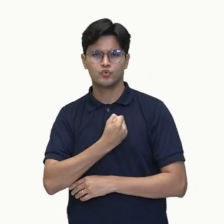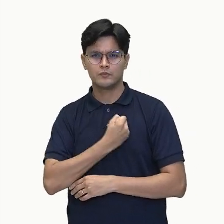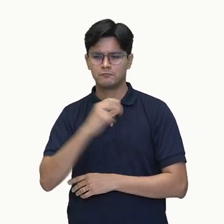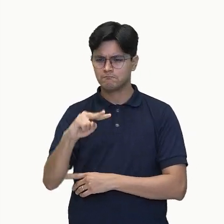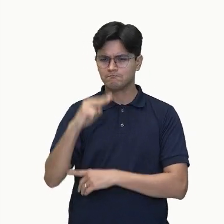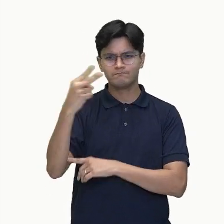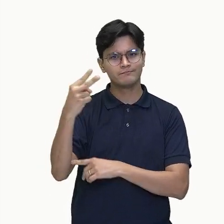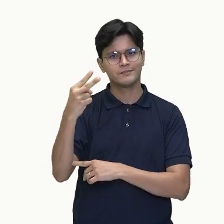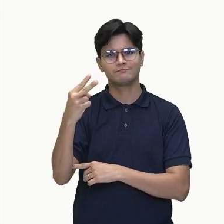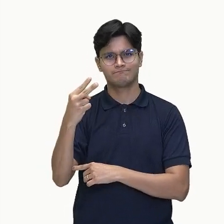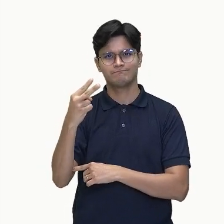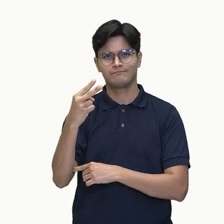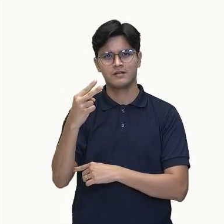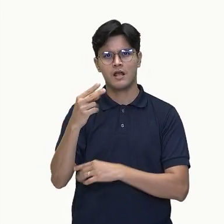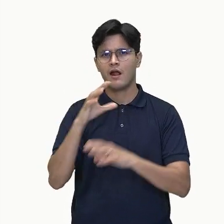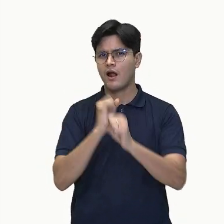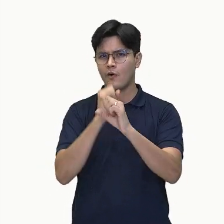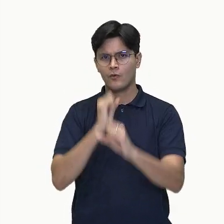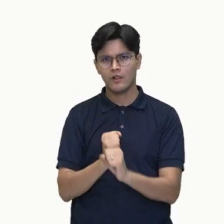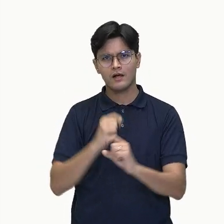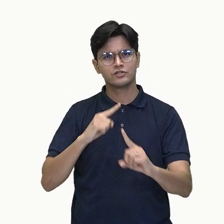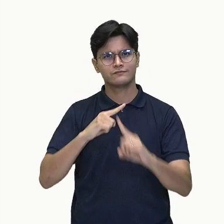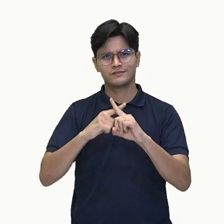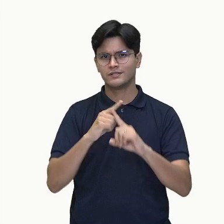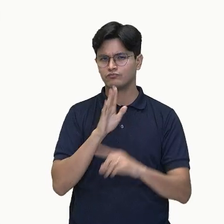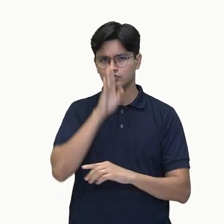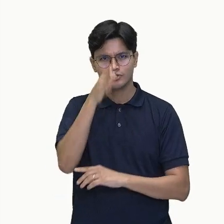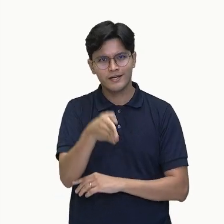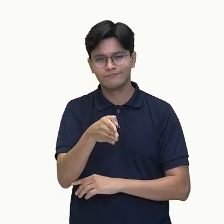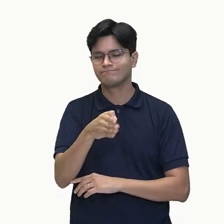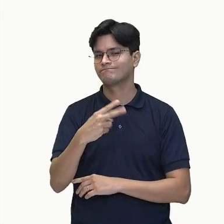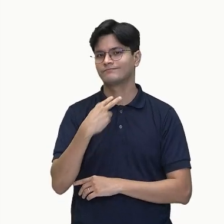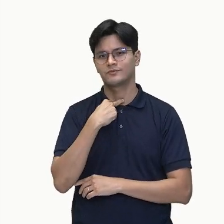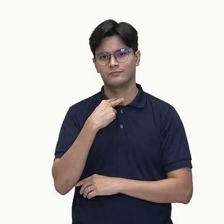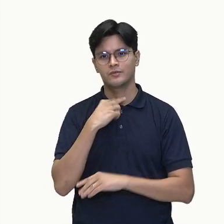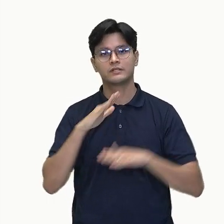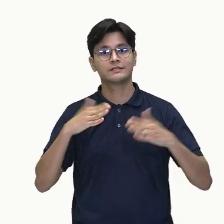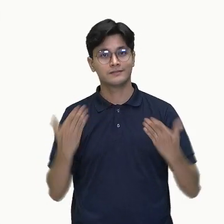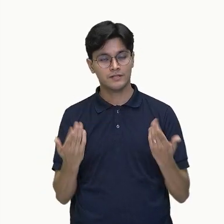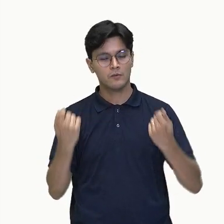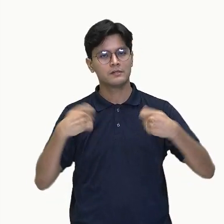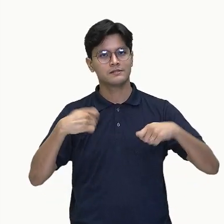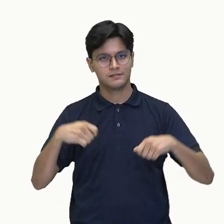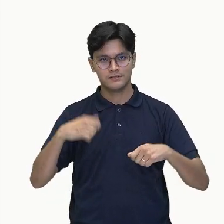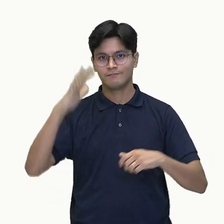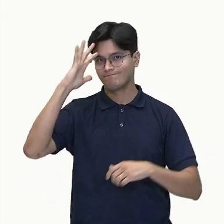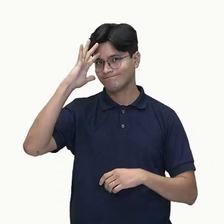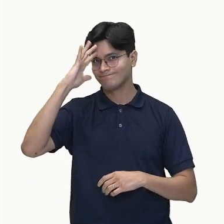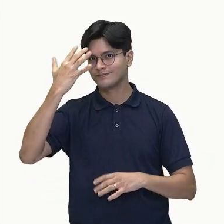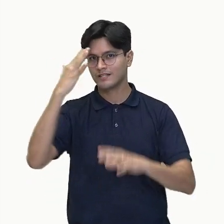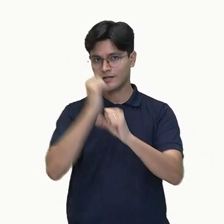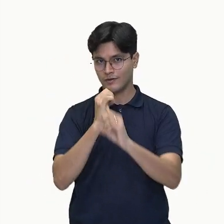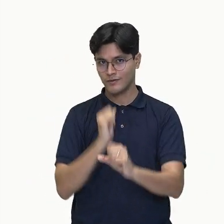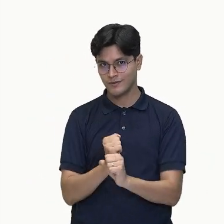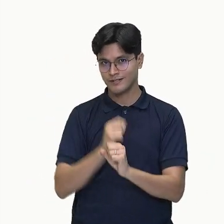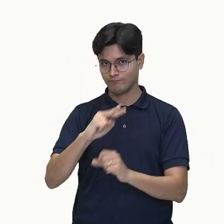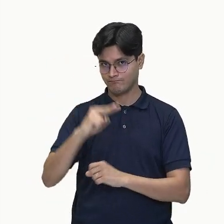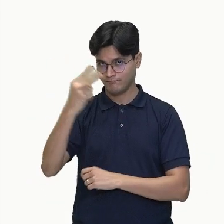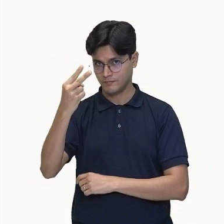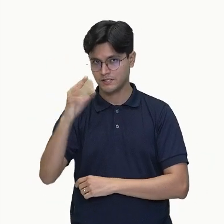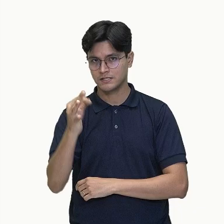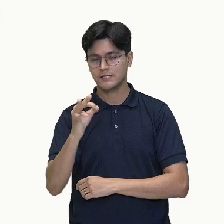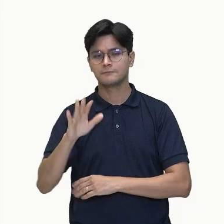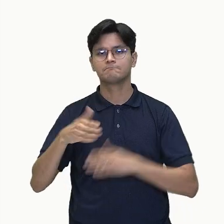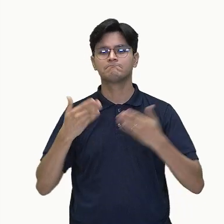é o caso aqui. Então, primeiramente, nós devemos resolver essa potência. Ou seja, a gente vai pegar